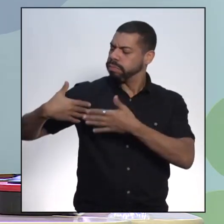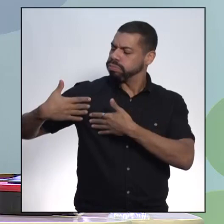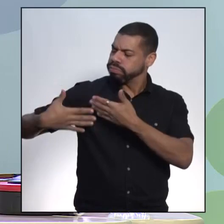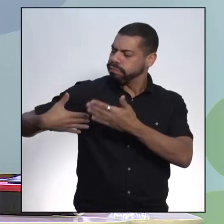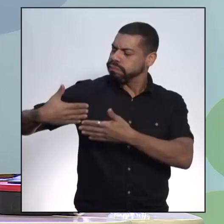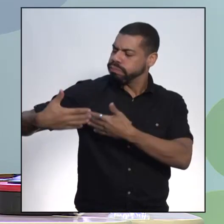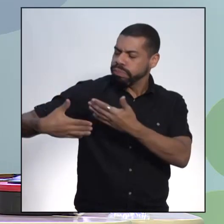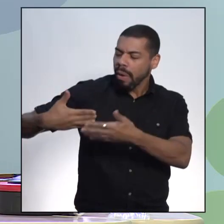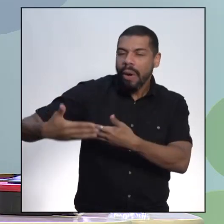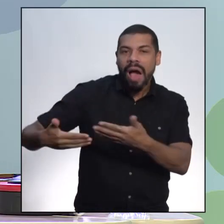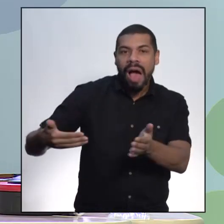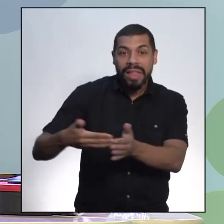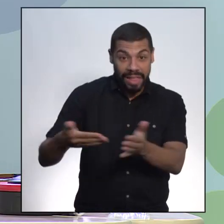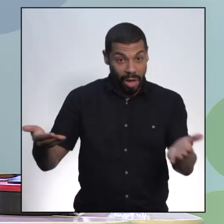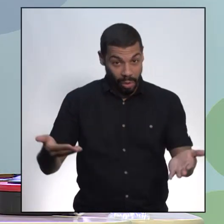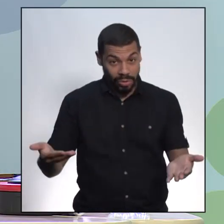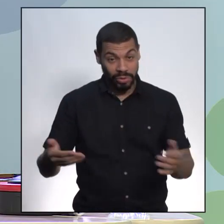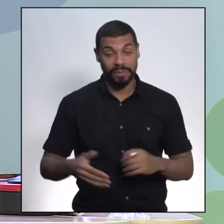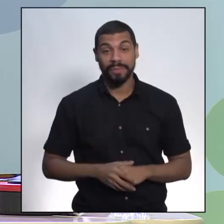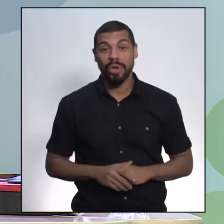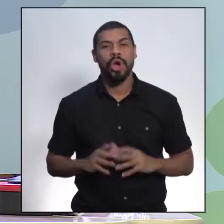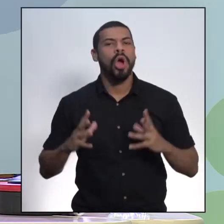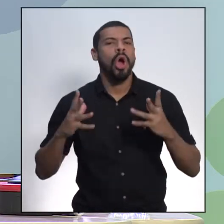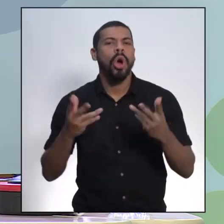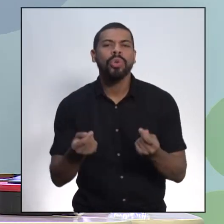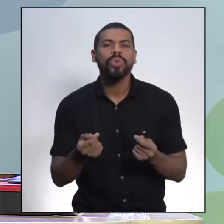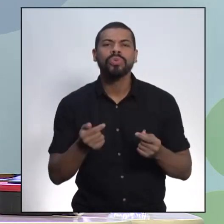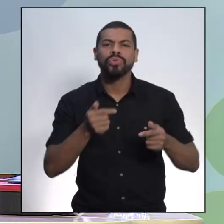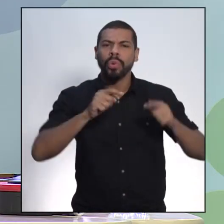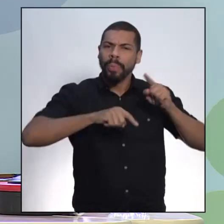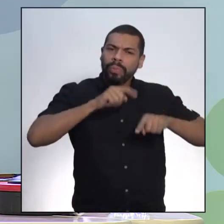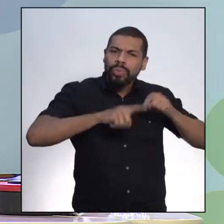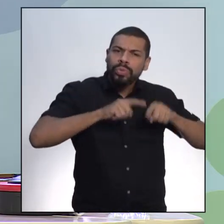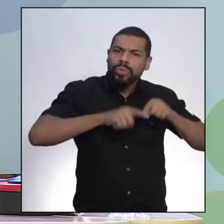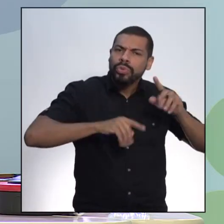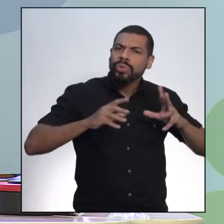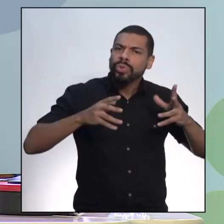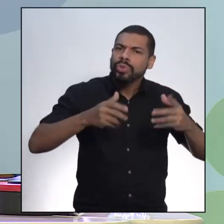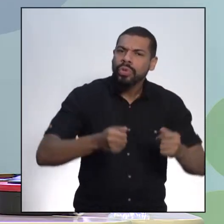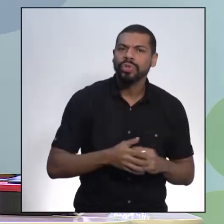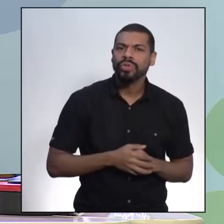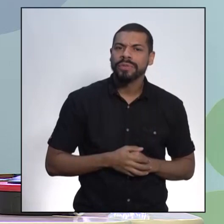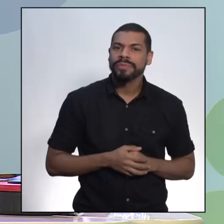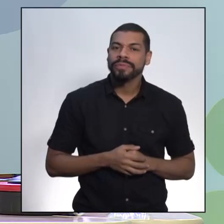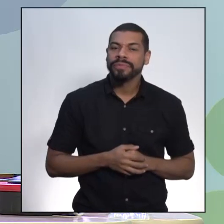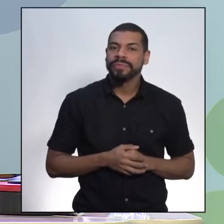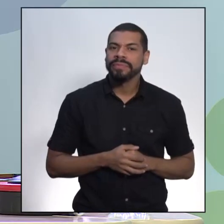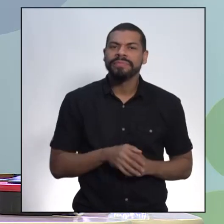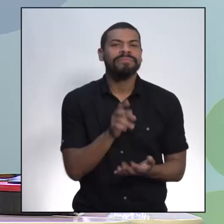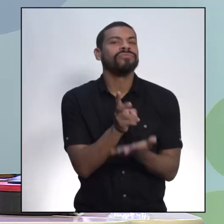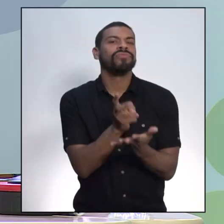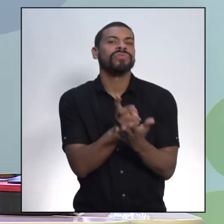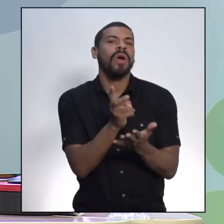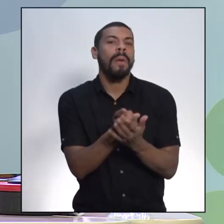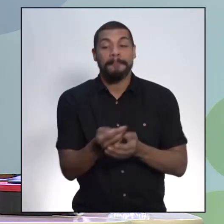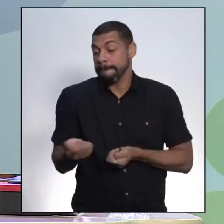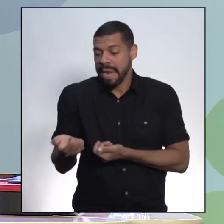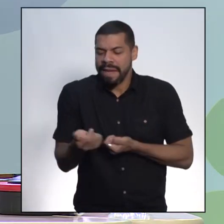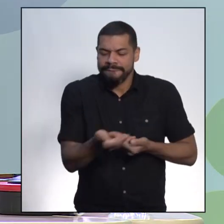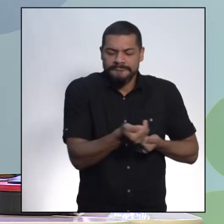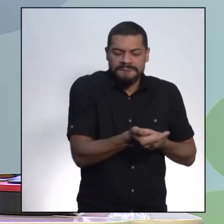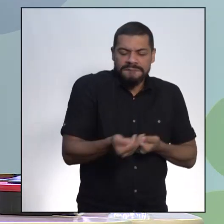até chegamos no dia de hoje, né, todos esses produtos que nós temos, ele na verdade, vai trazer um benefício para